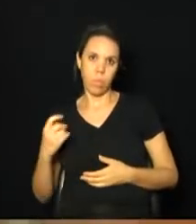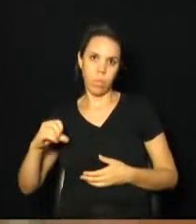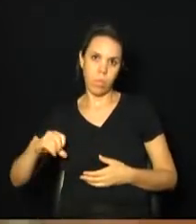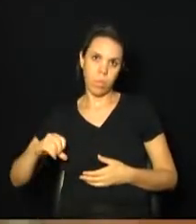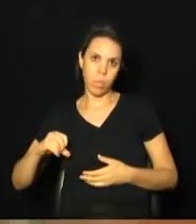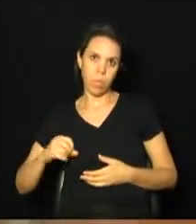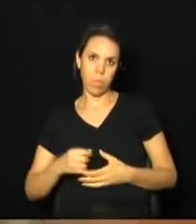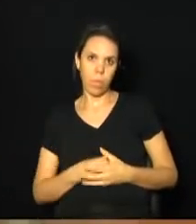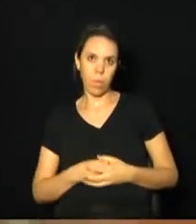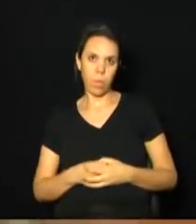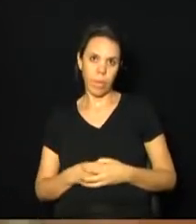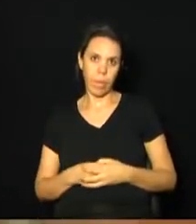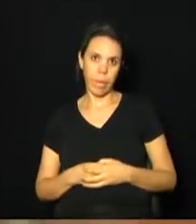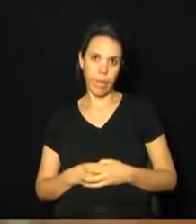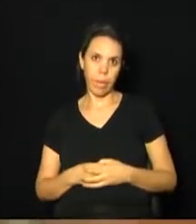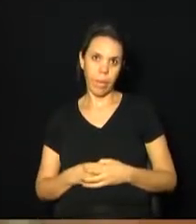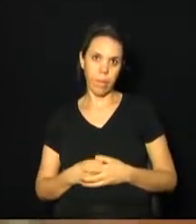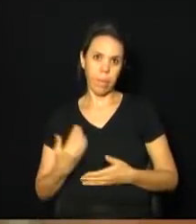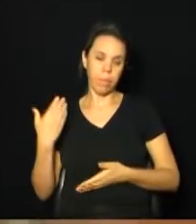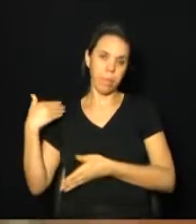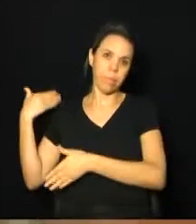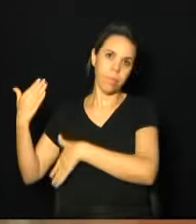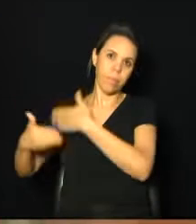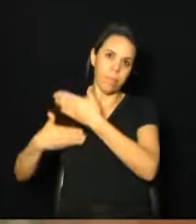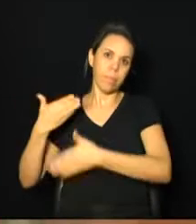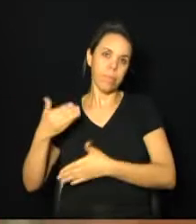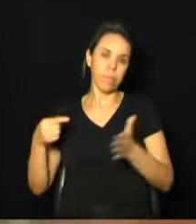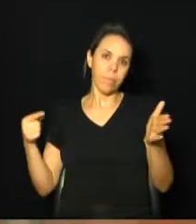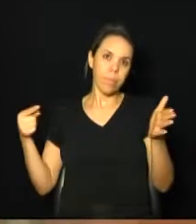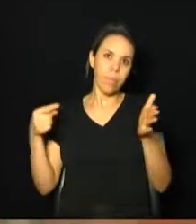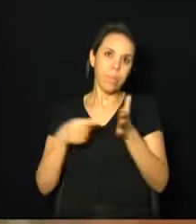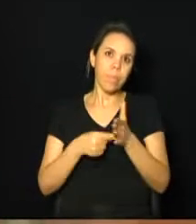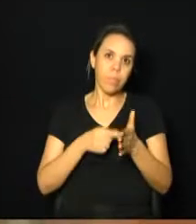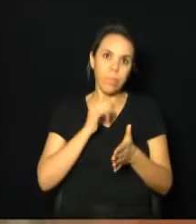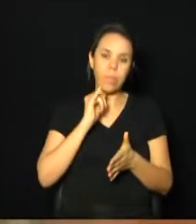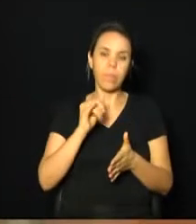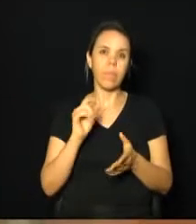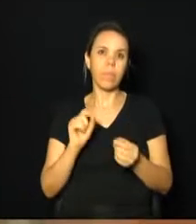2019. Desde lá, nós fizemos uma denúncia.